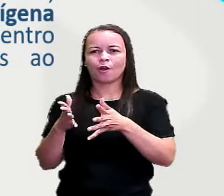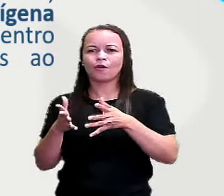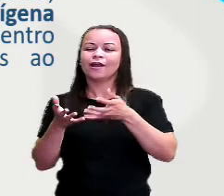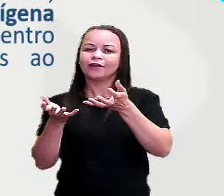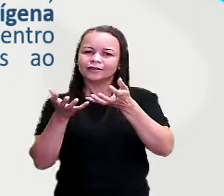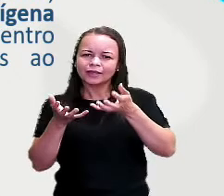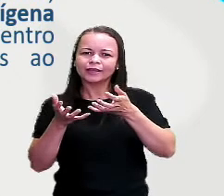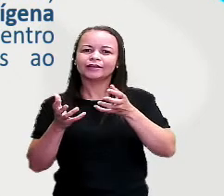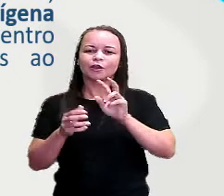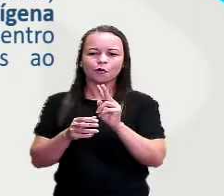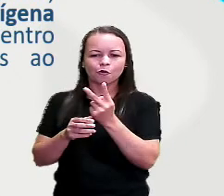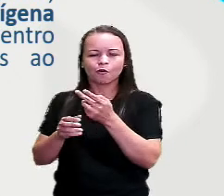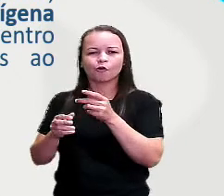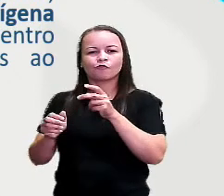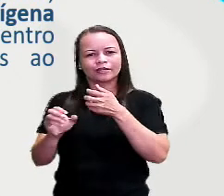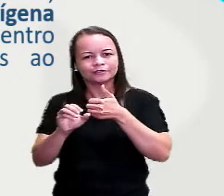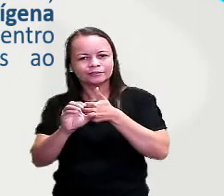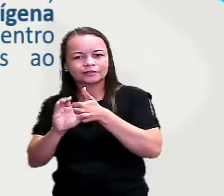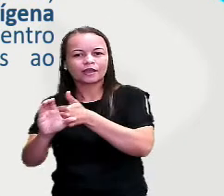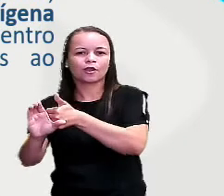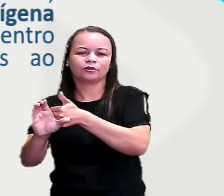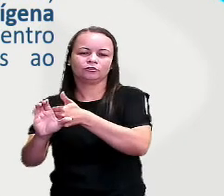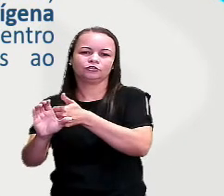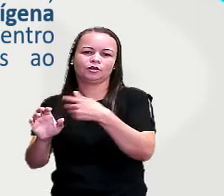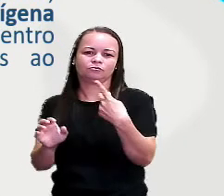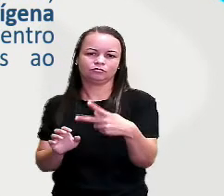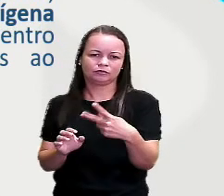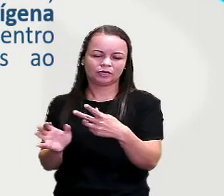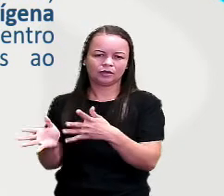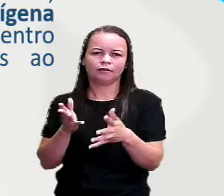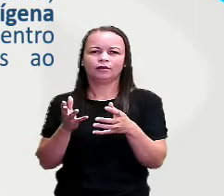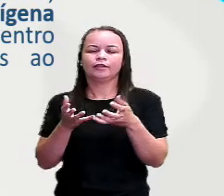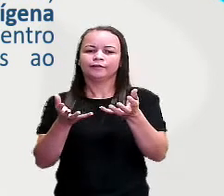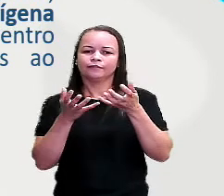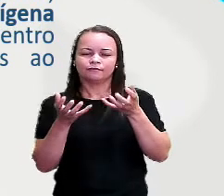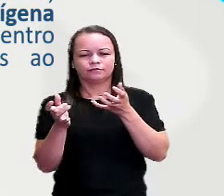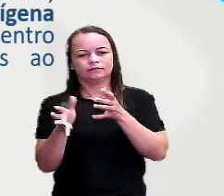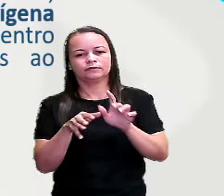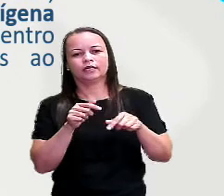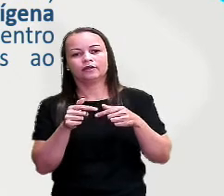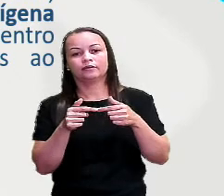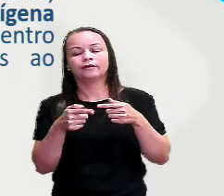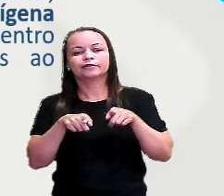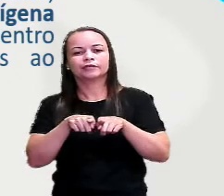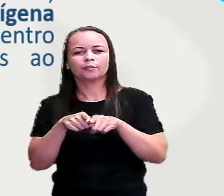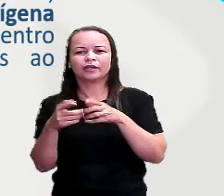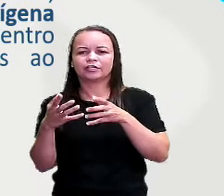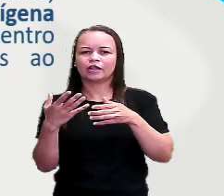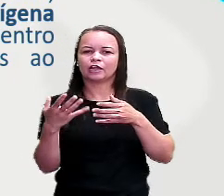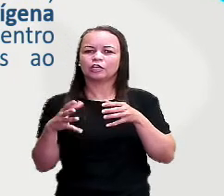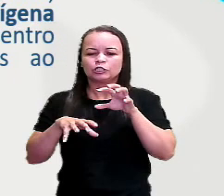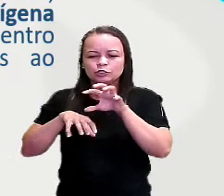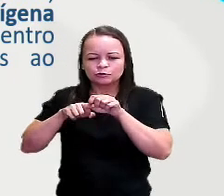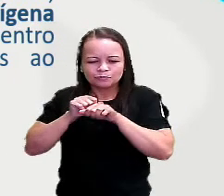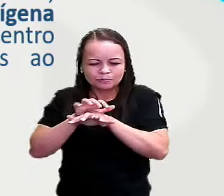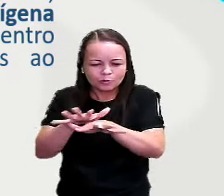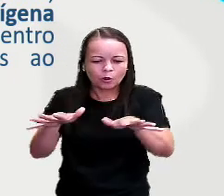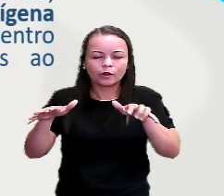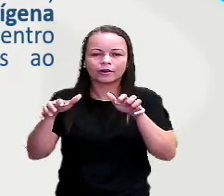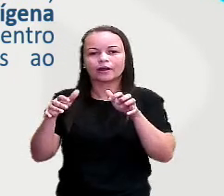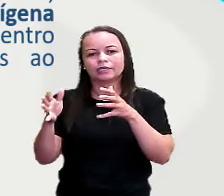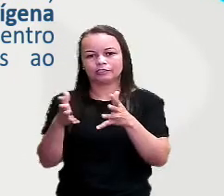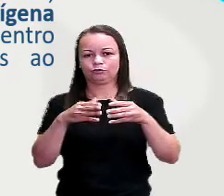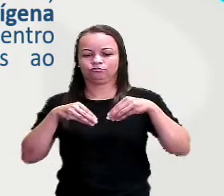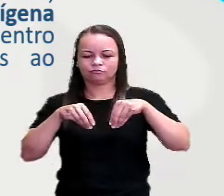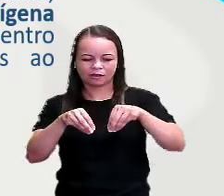que os indígenas trabalhassem para eles, né? Explorando a terra. Quando o pau-brasil foi descoberto,